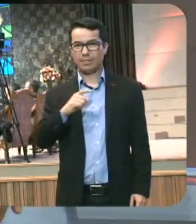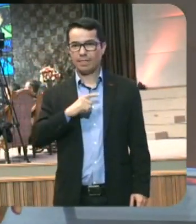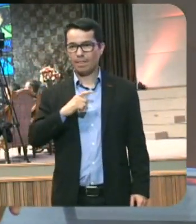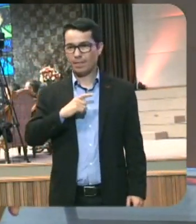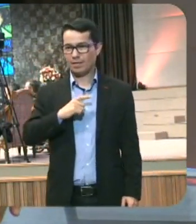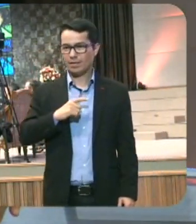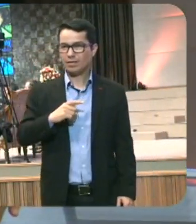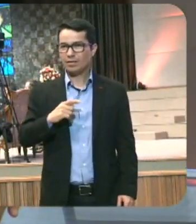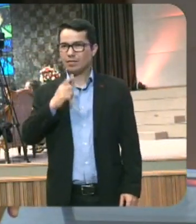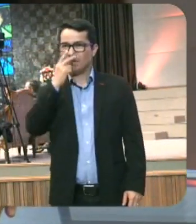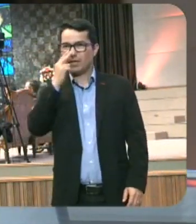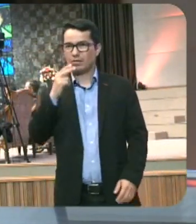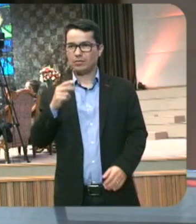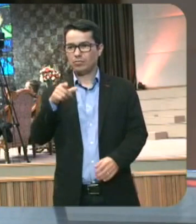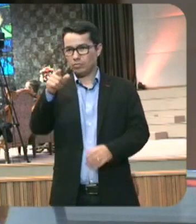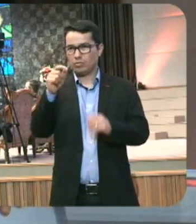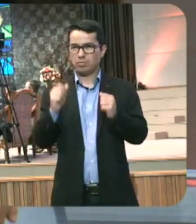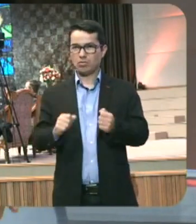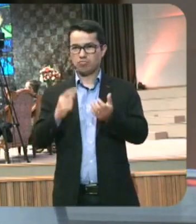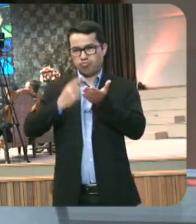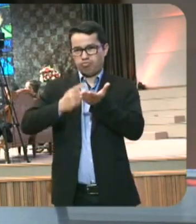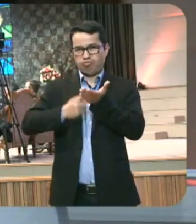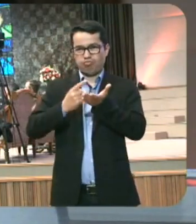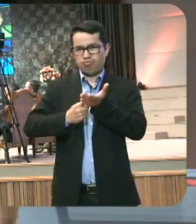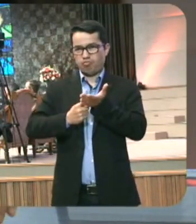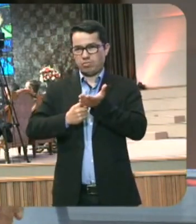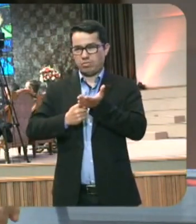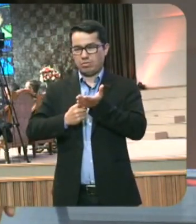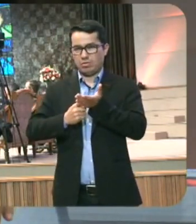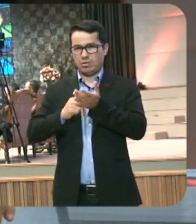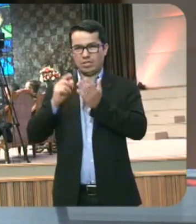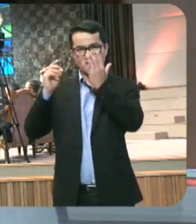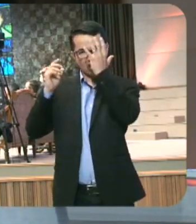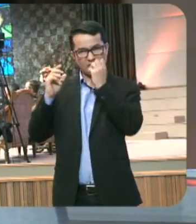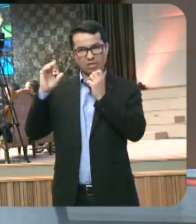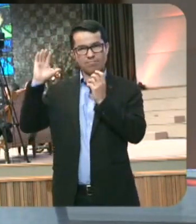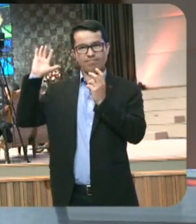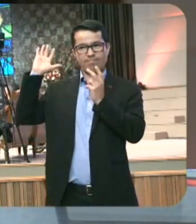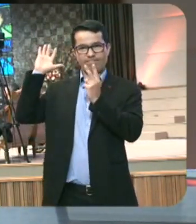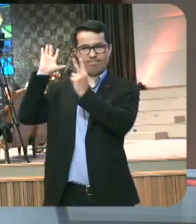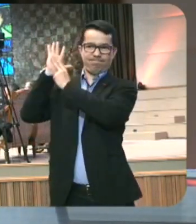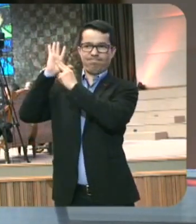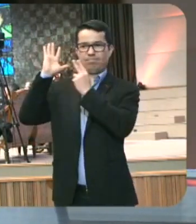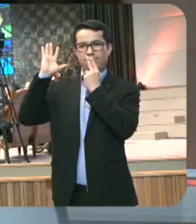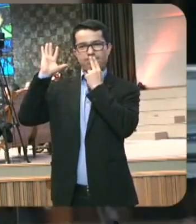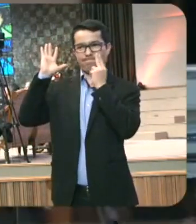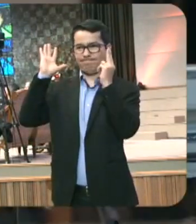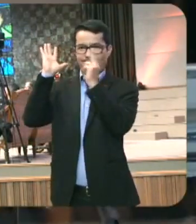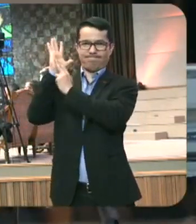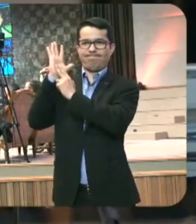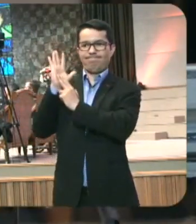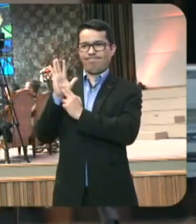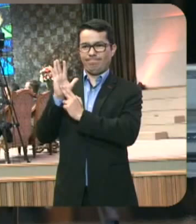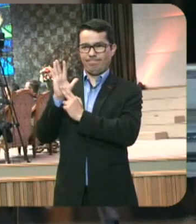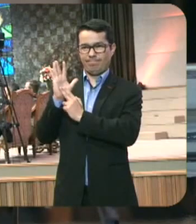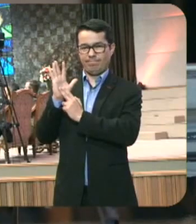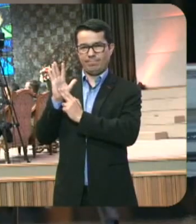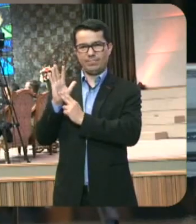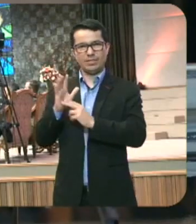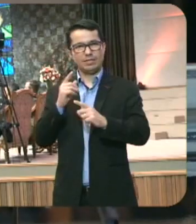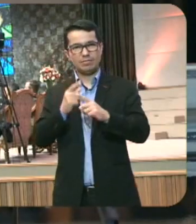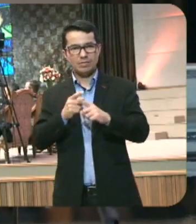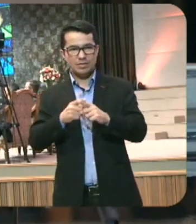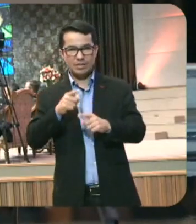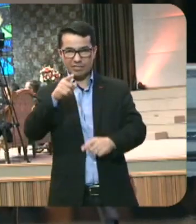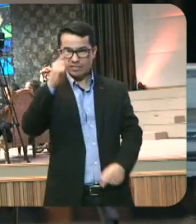bigode? Sabe por quê? Aqui no Brasil era assim, não é? A pessoa tirava um fio do bigode